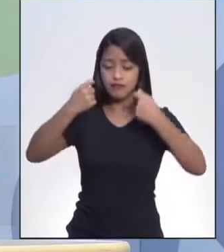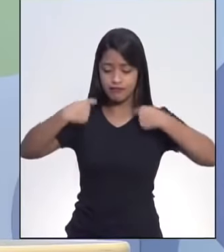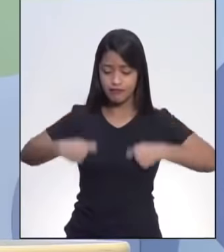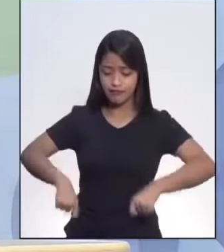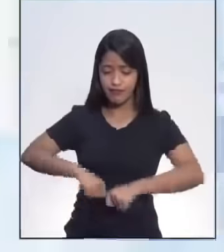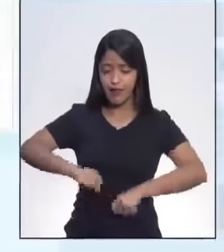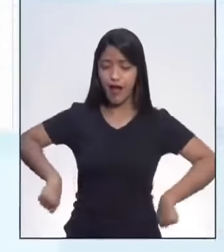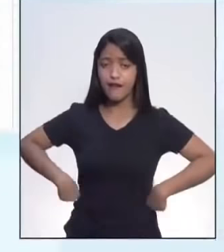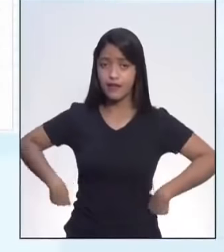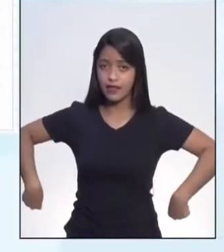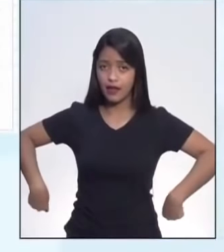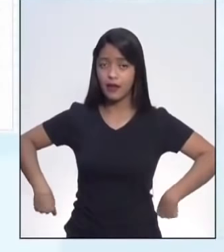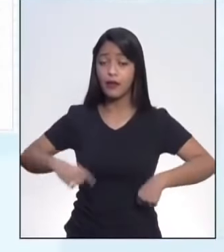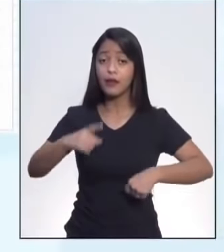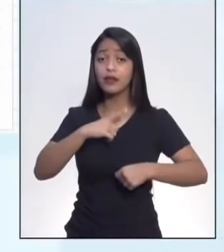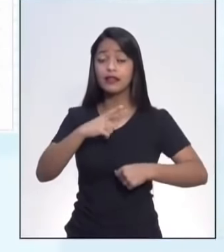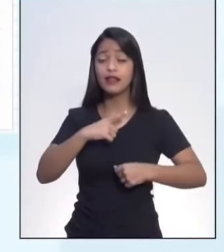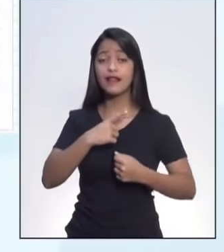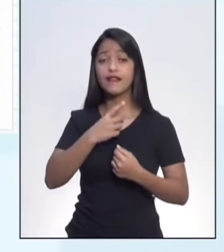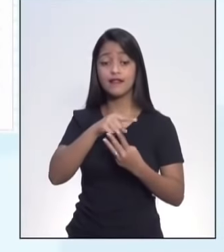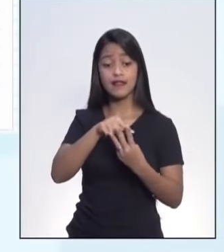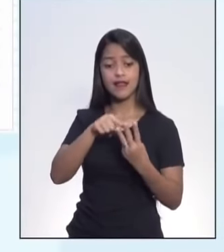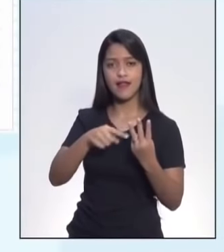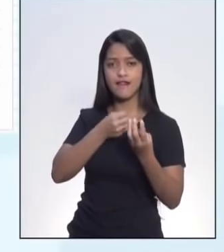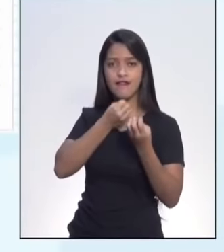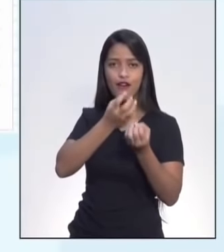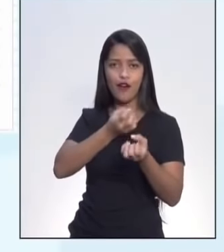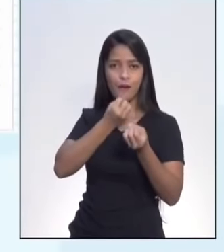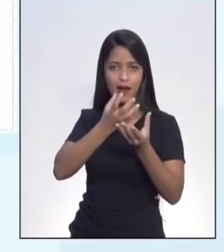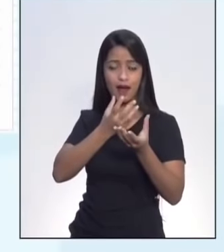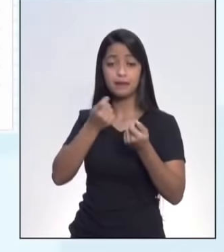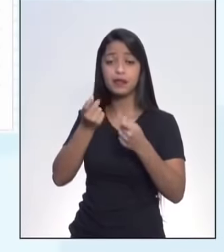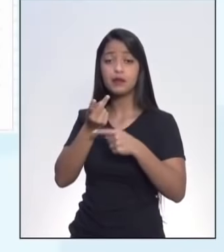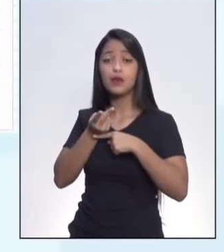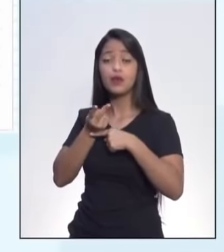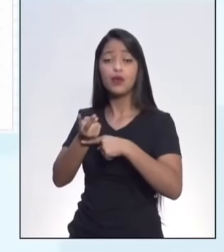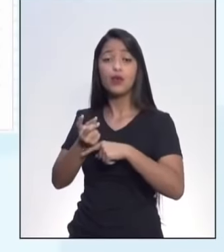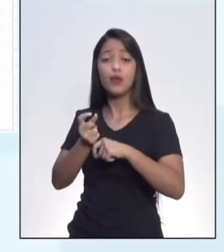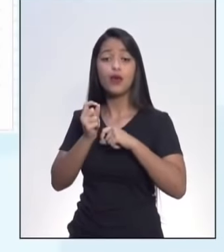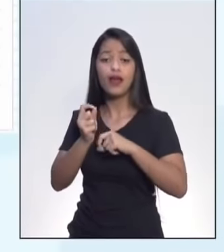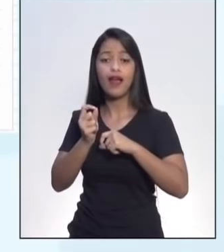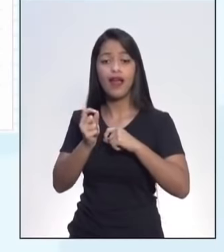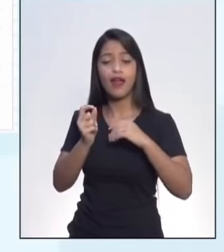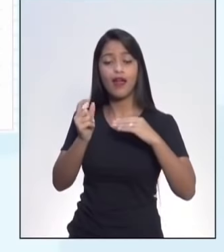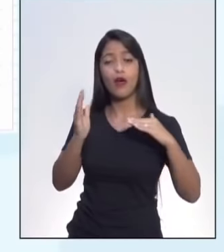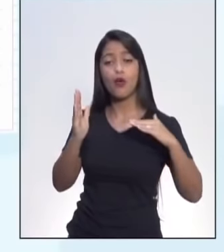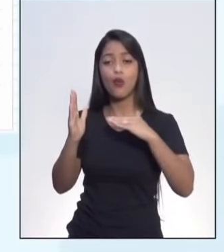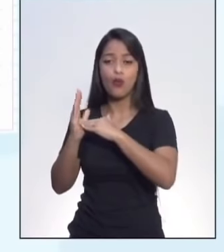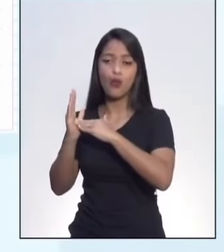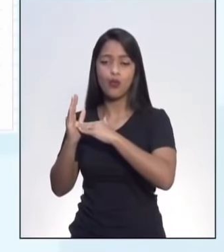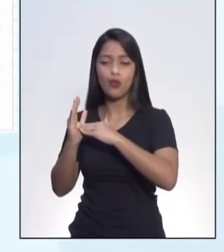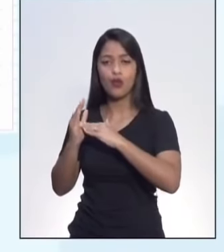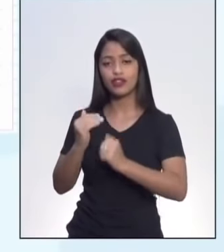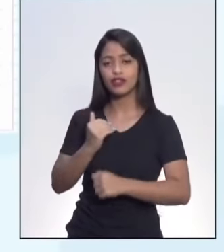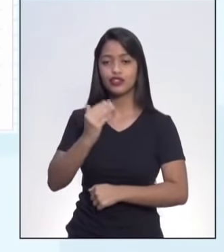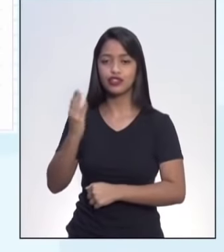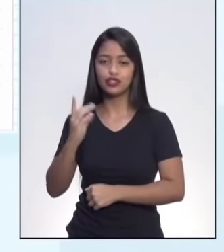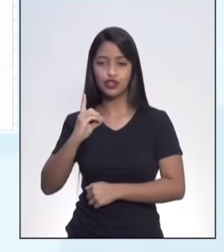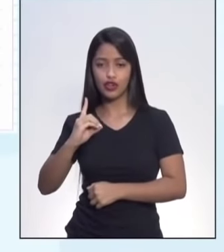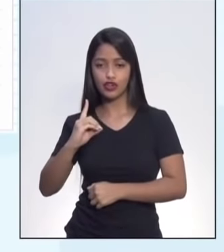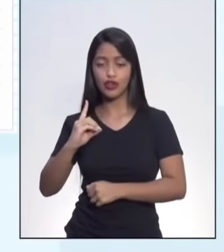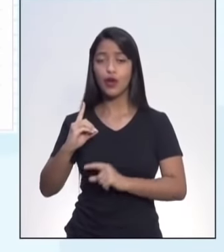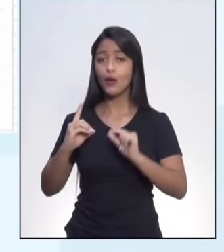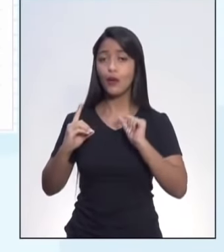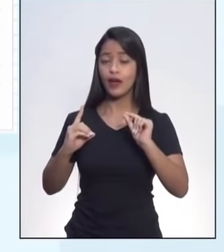informações diferentes. Então, a gente tinha que pegar as 3 últimas ali da direita, tá vendo? Perfeito. Que são as 3 maiores barras,